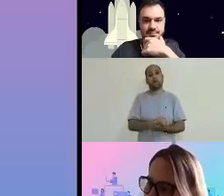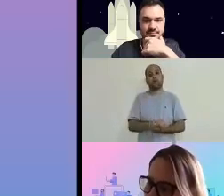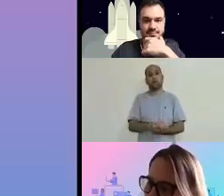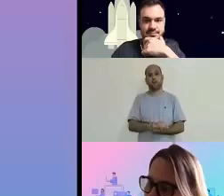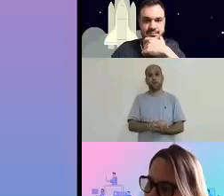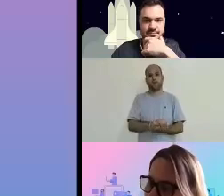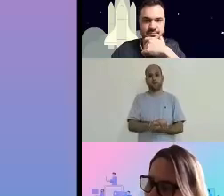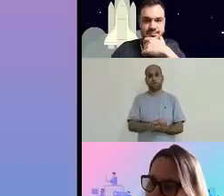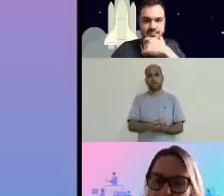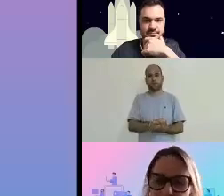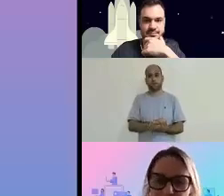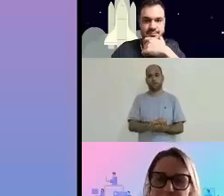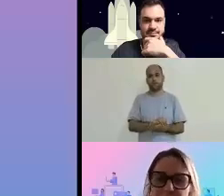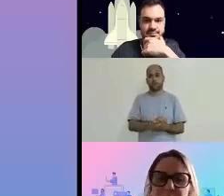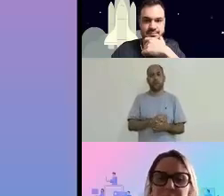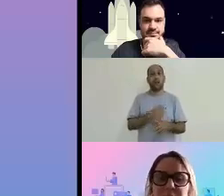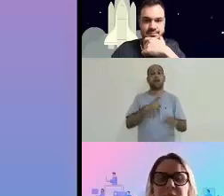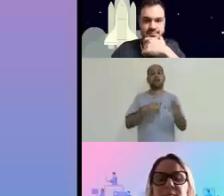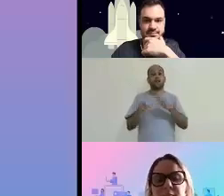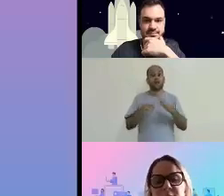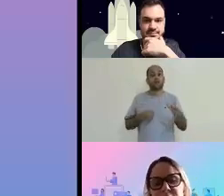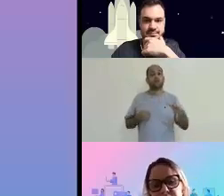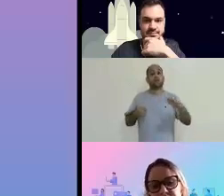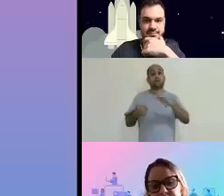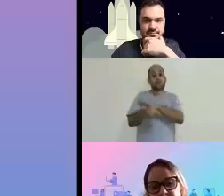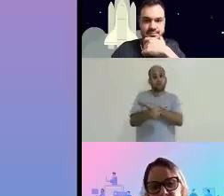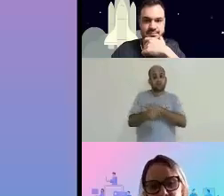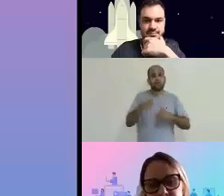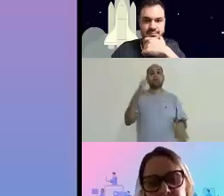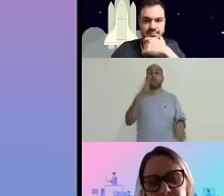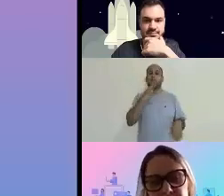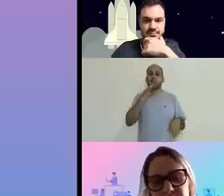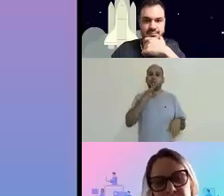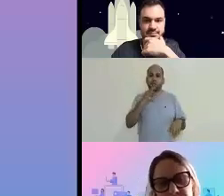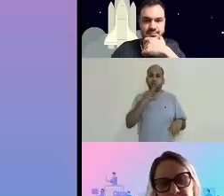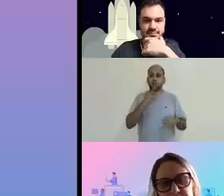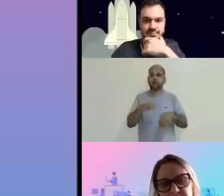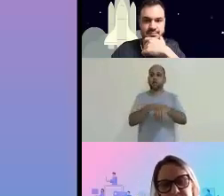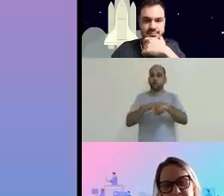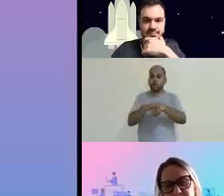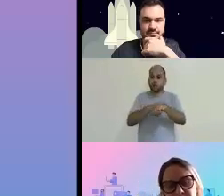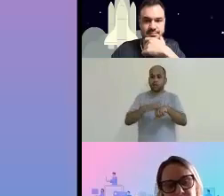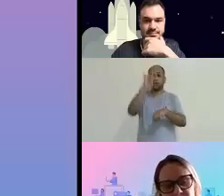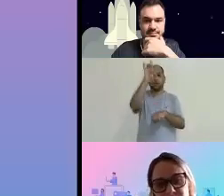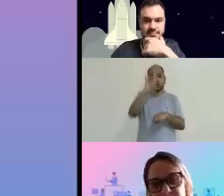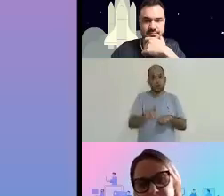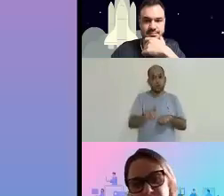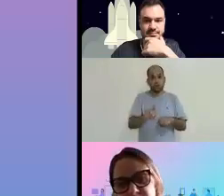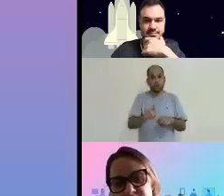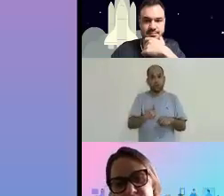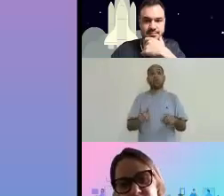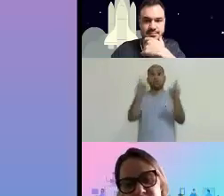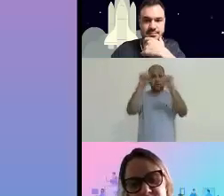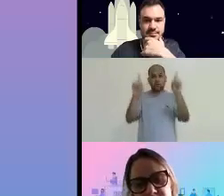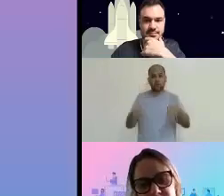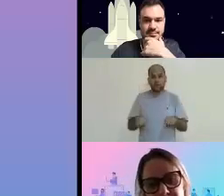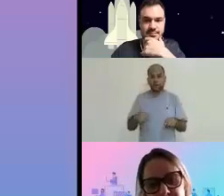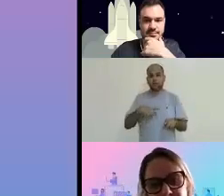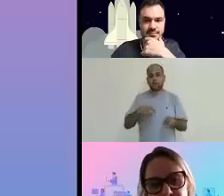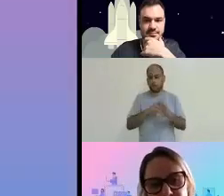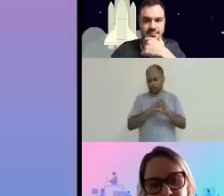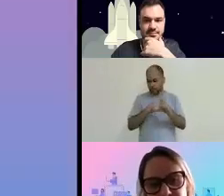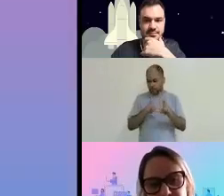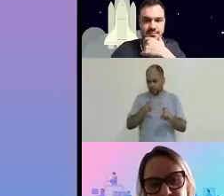Ter esse momento de imersão, de conhecimento e conseguir conversar com os diretores, com os funcionários, é um total diferencial, traz muita